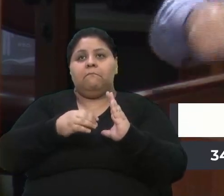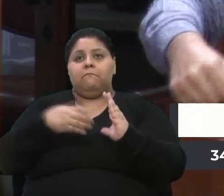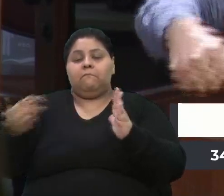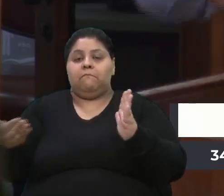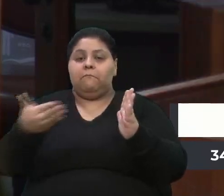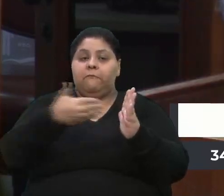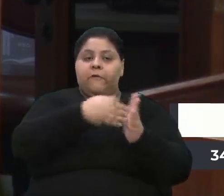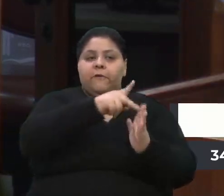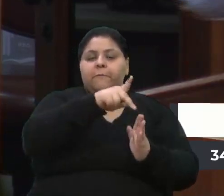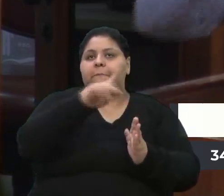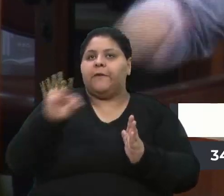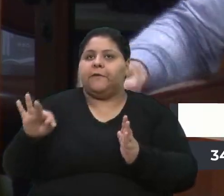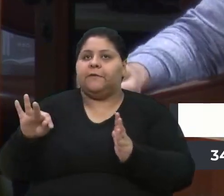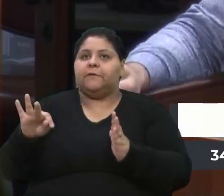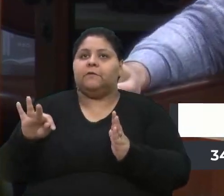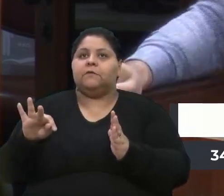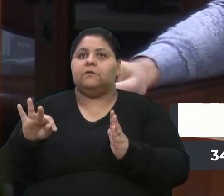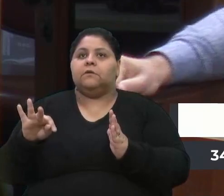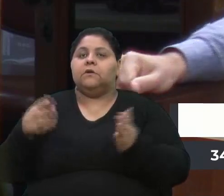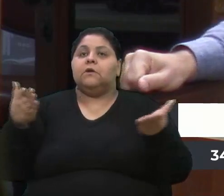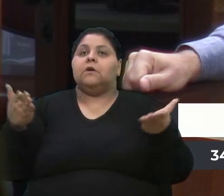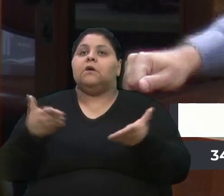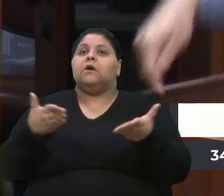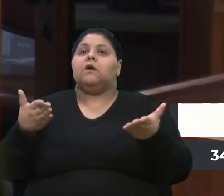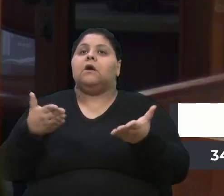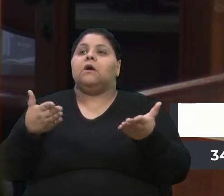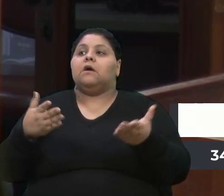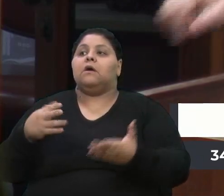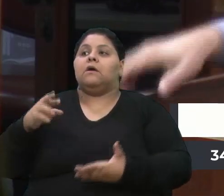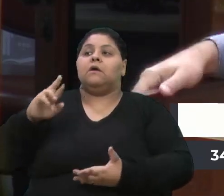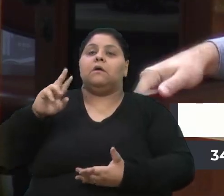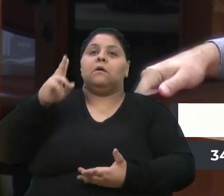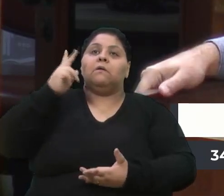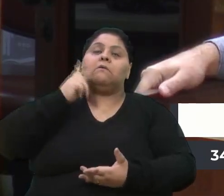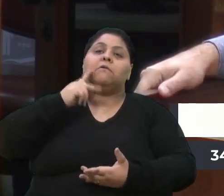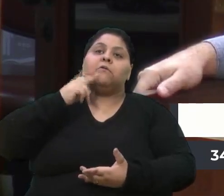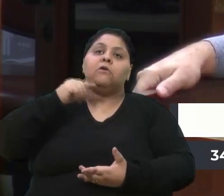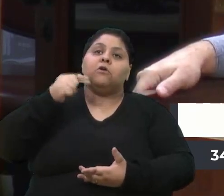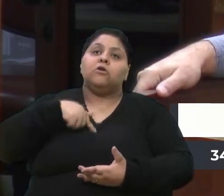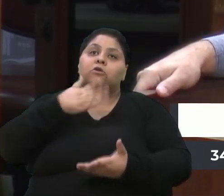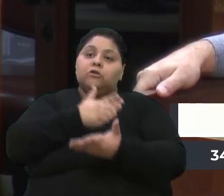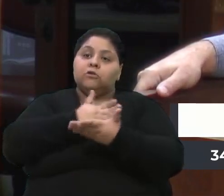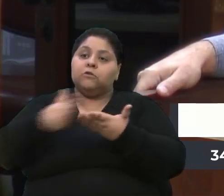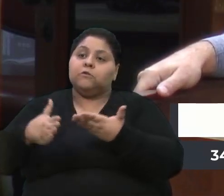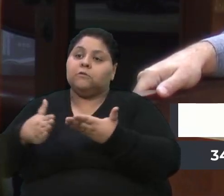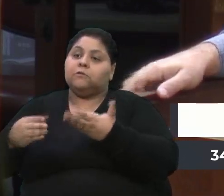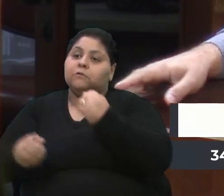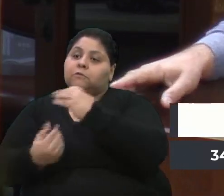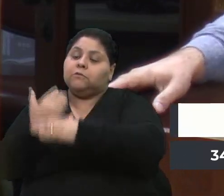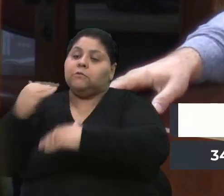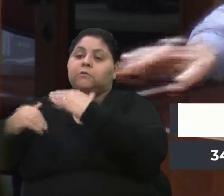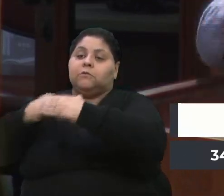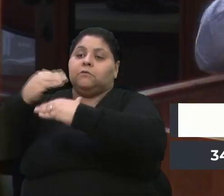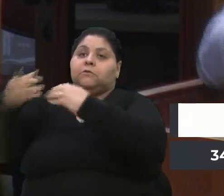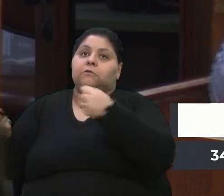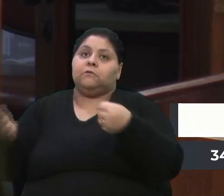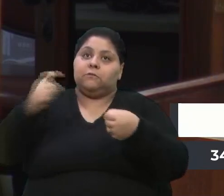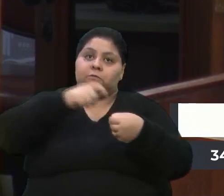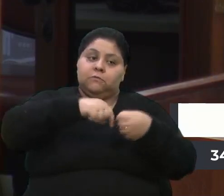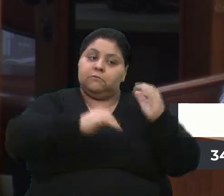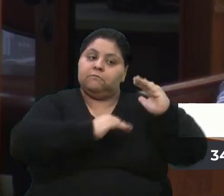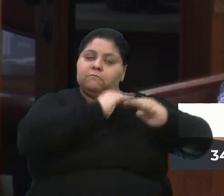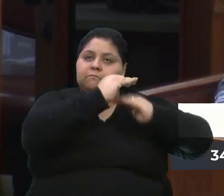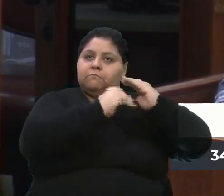o PP e, vereador Renato, nós estamos de braços abertos para quem vier, para construir e para retomar o